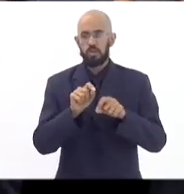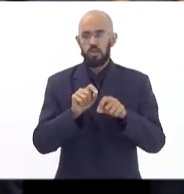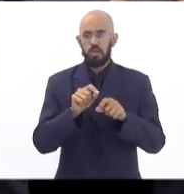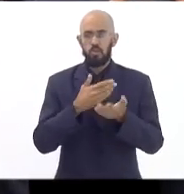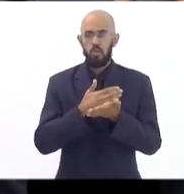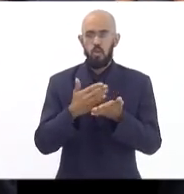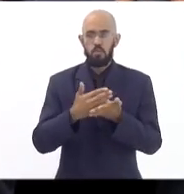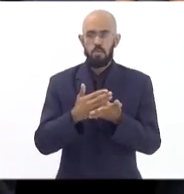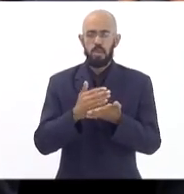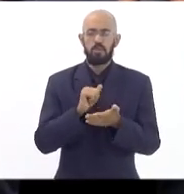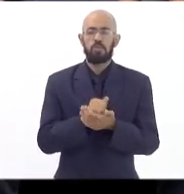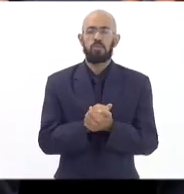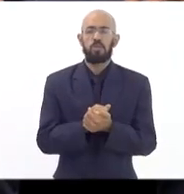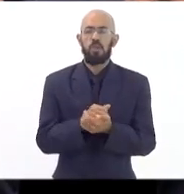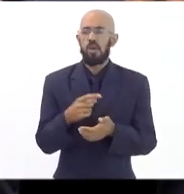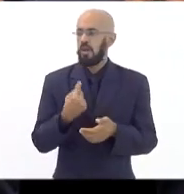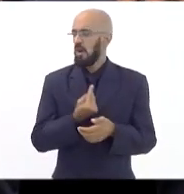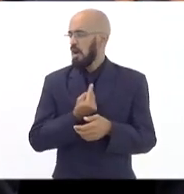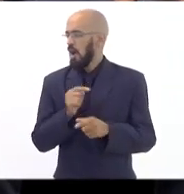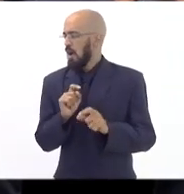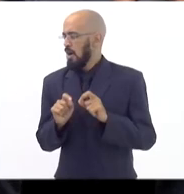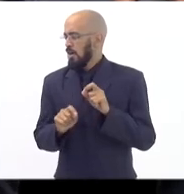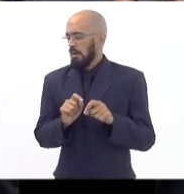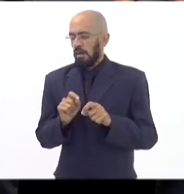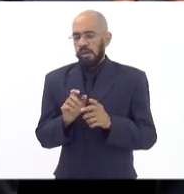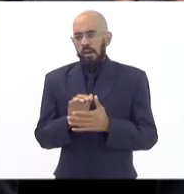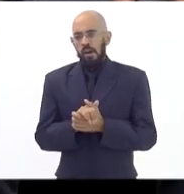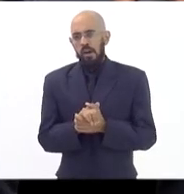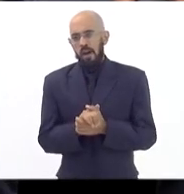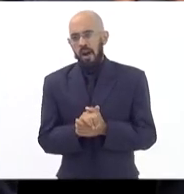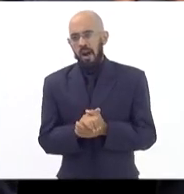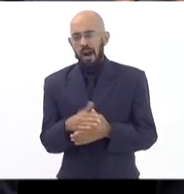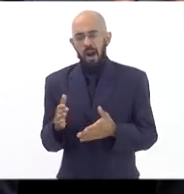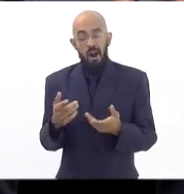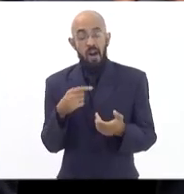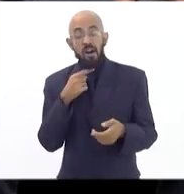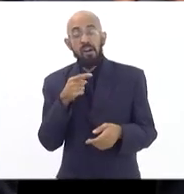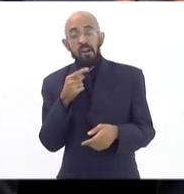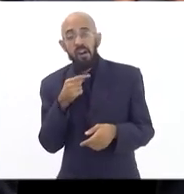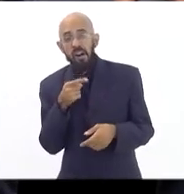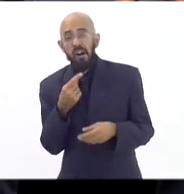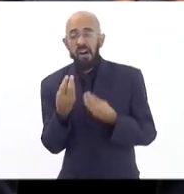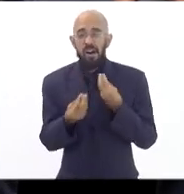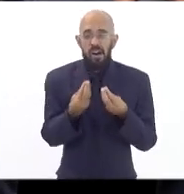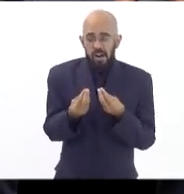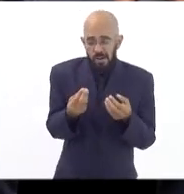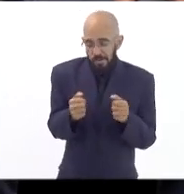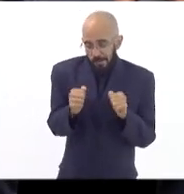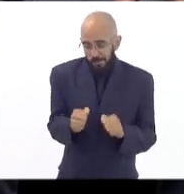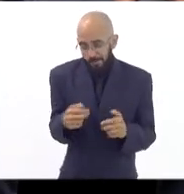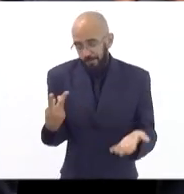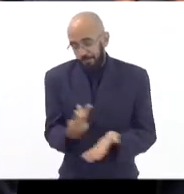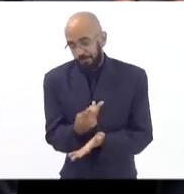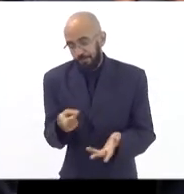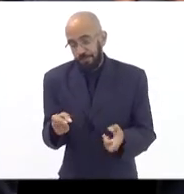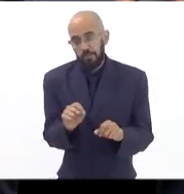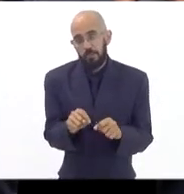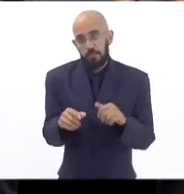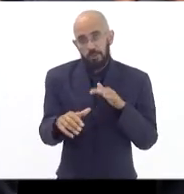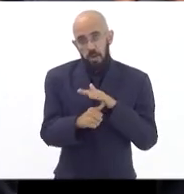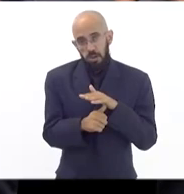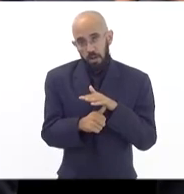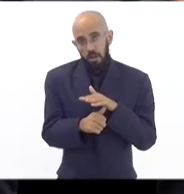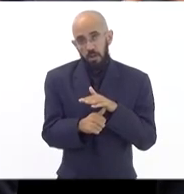gente ficou bastante da empregado como é que esses cabos é eram